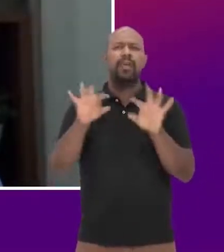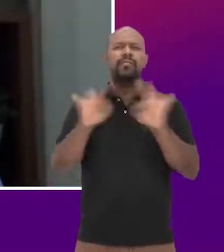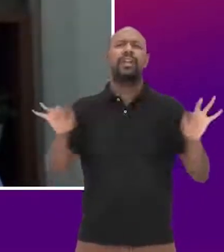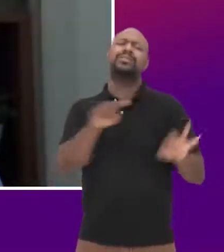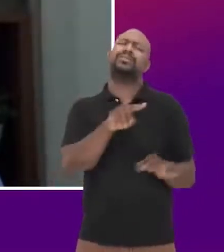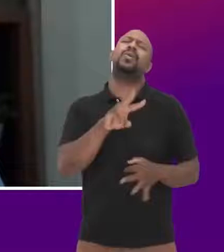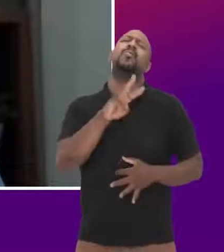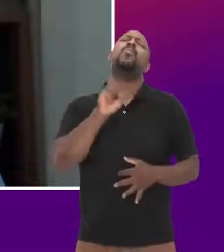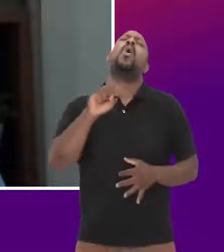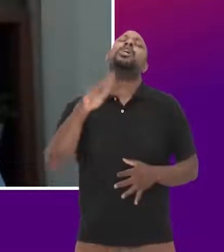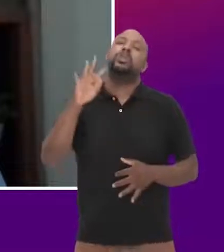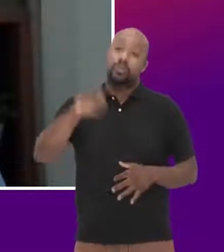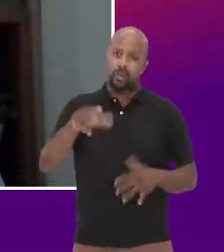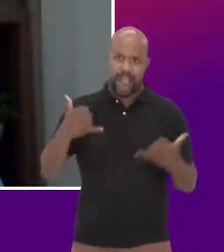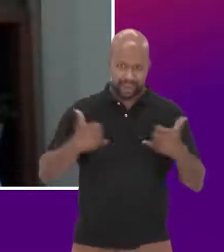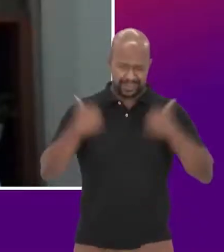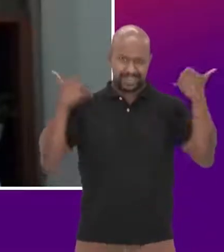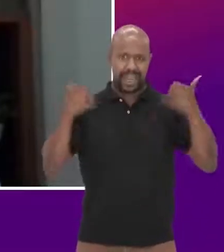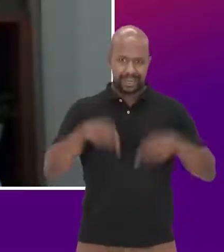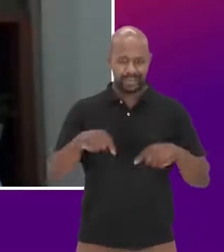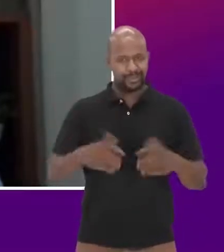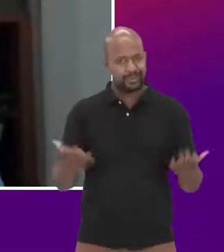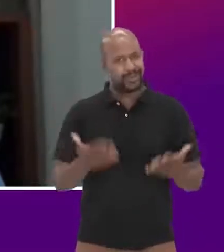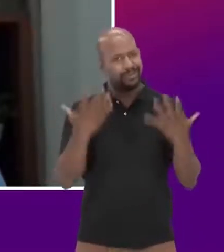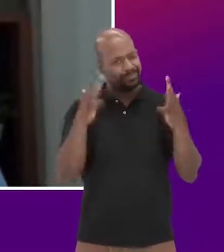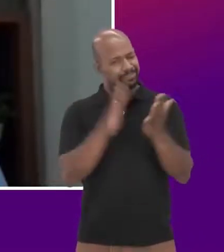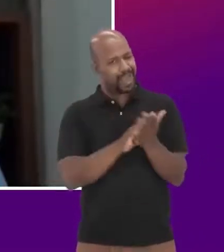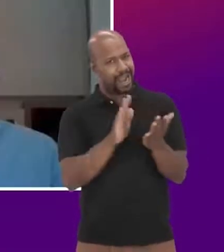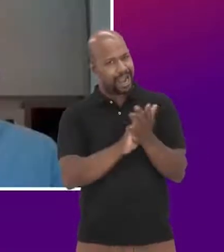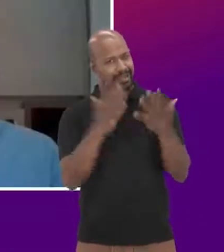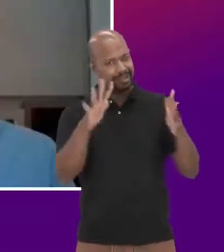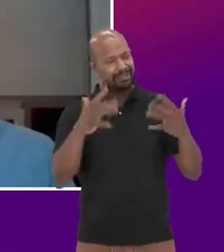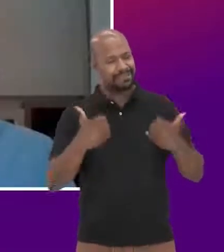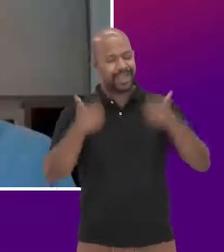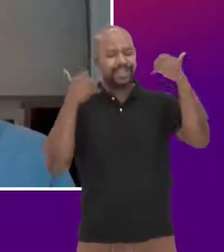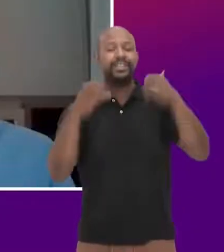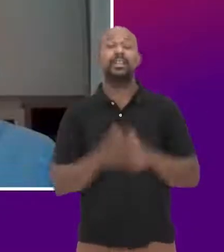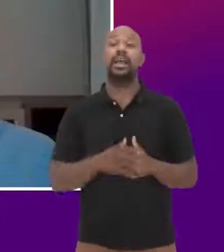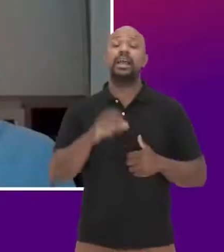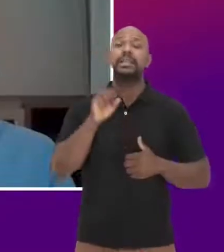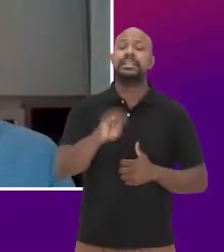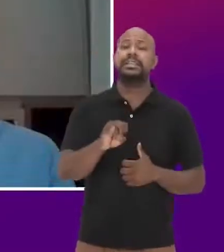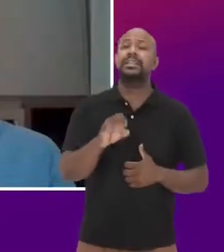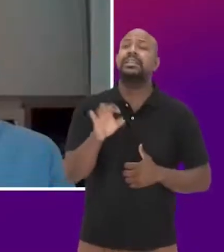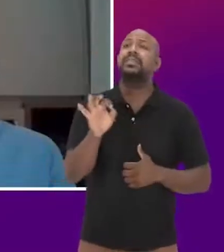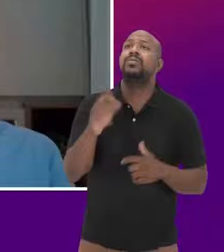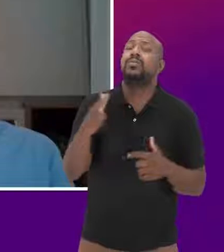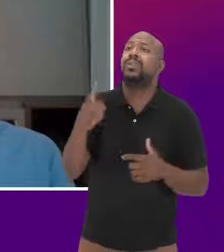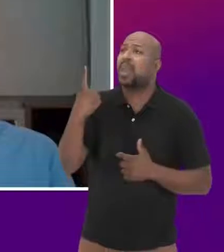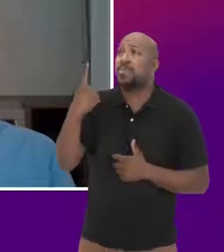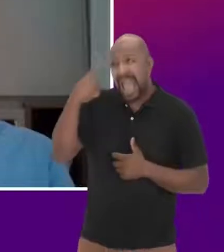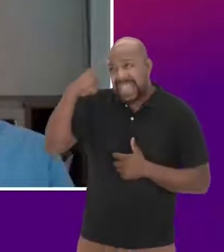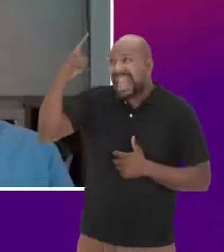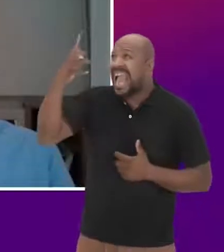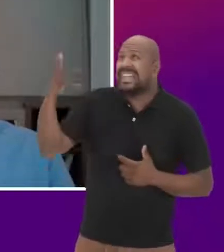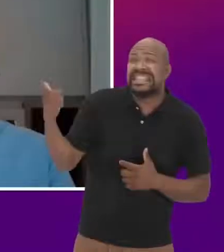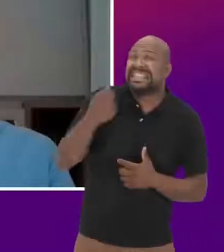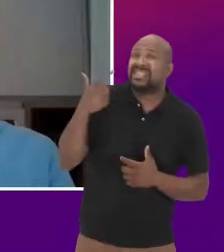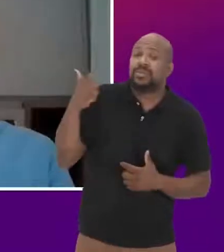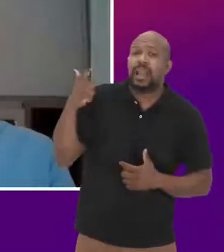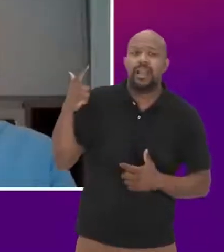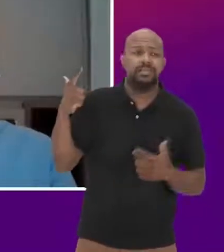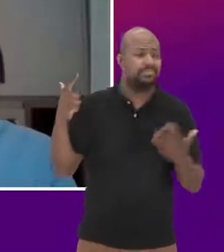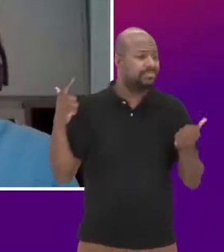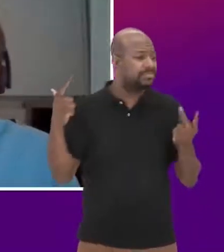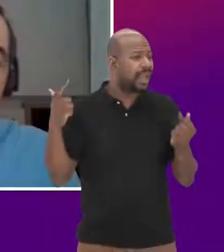nosso Washington, aqui o aniversariante do dia, né? Parabéns, Washington. Se não existir uma grande ideia, nada acontece.